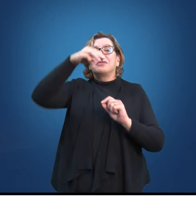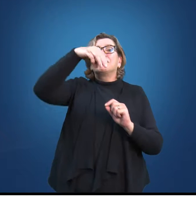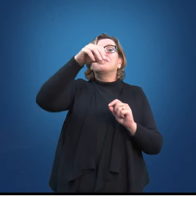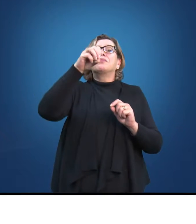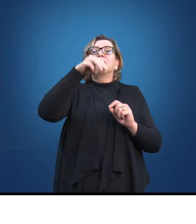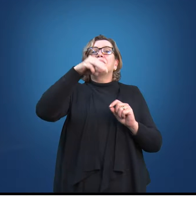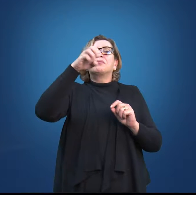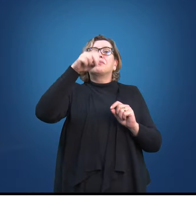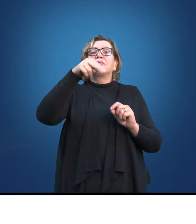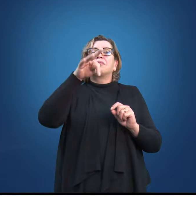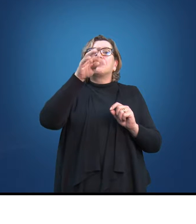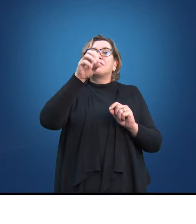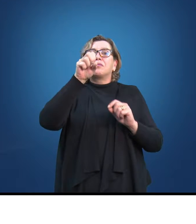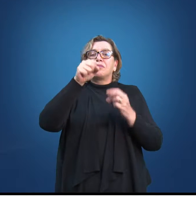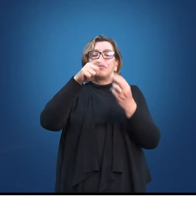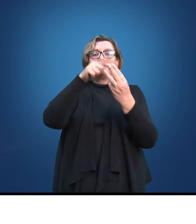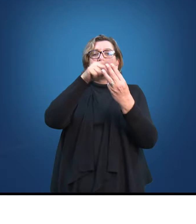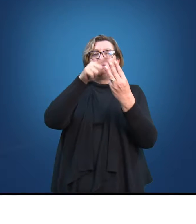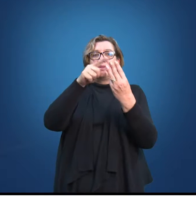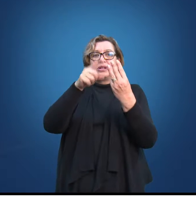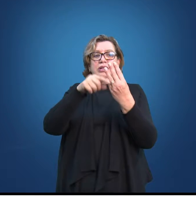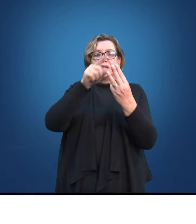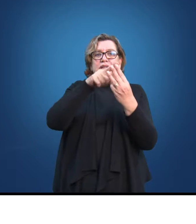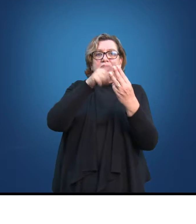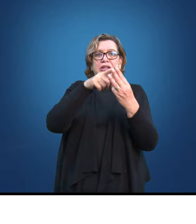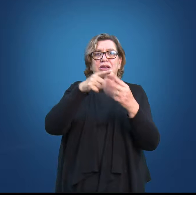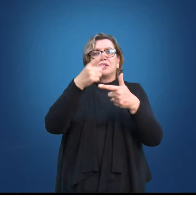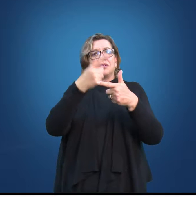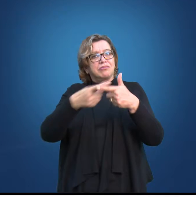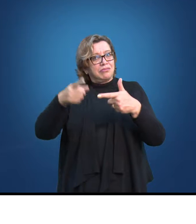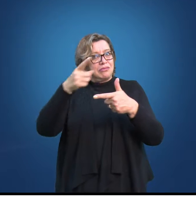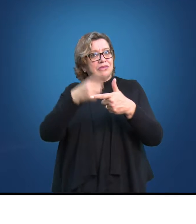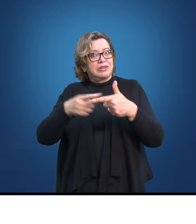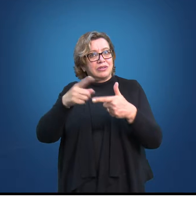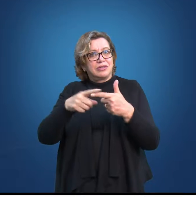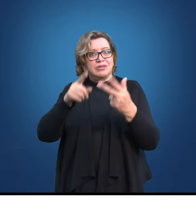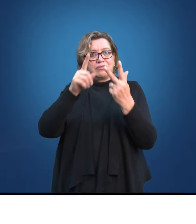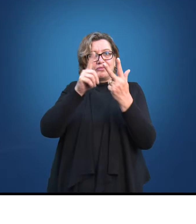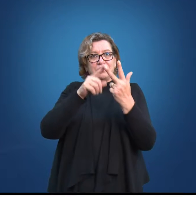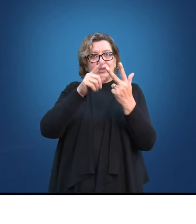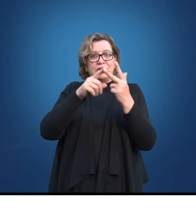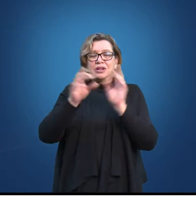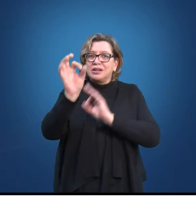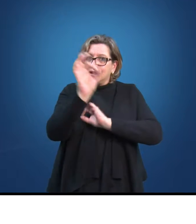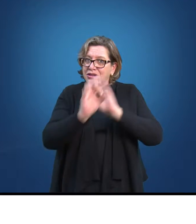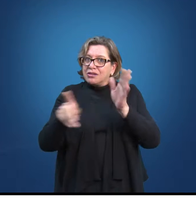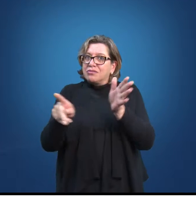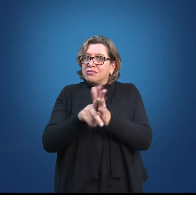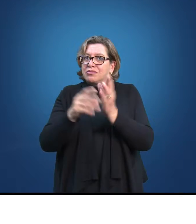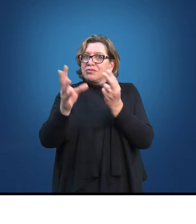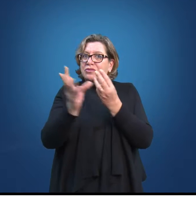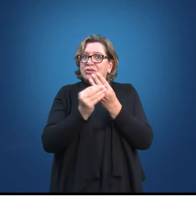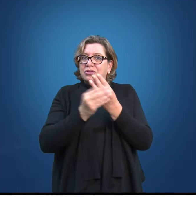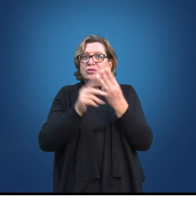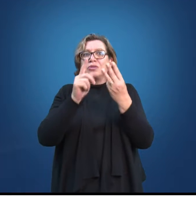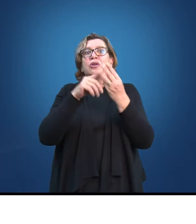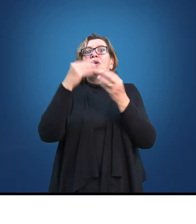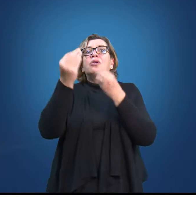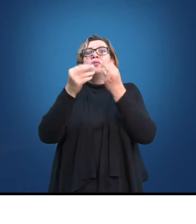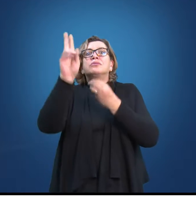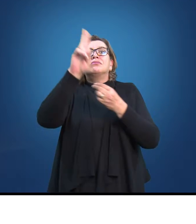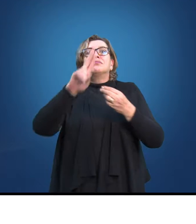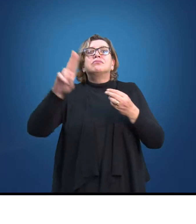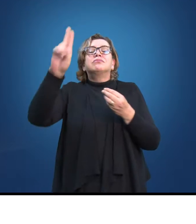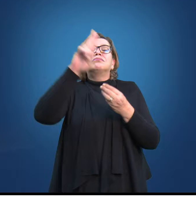pedagógicos, que são a problematização inicial, a organização do conhecimento e a aplicação do conhecimento, que